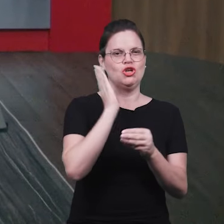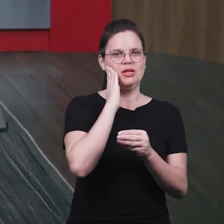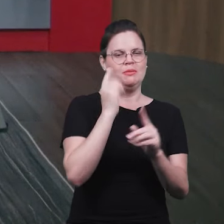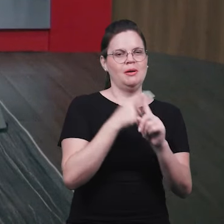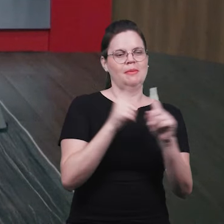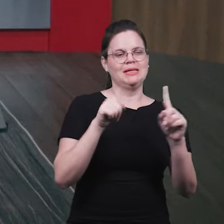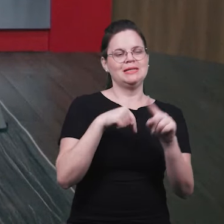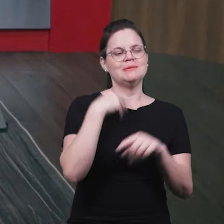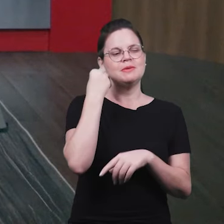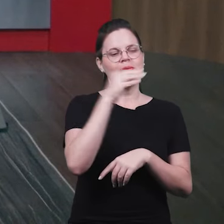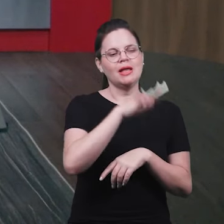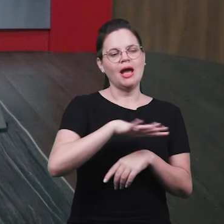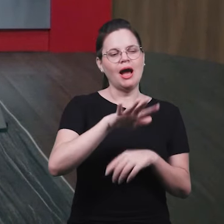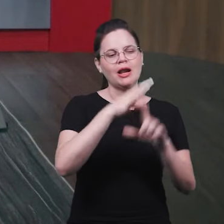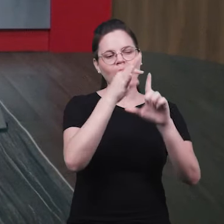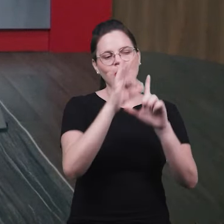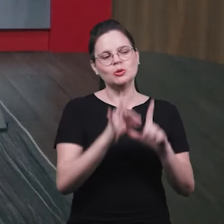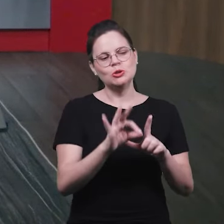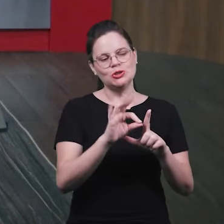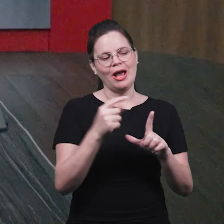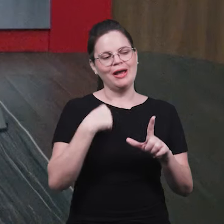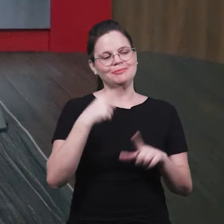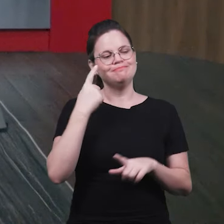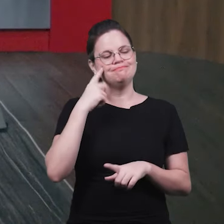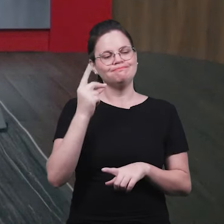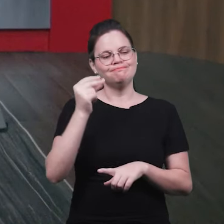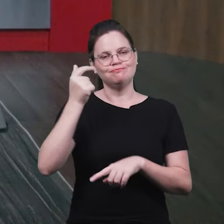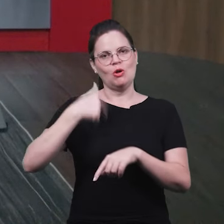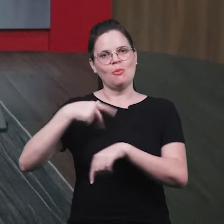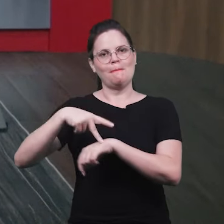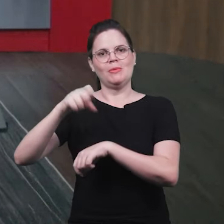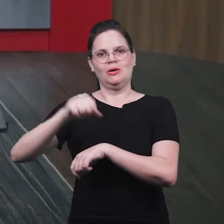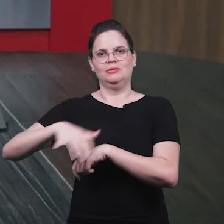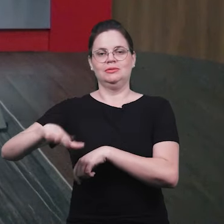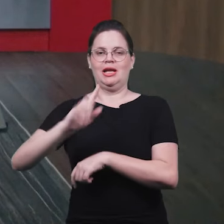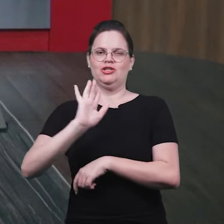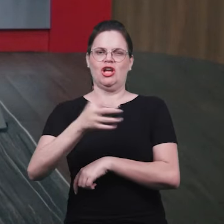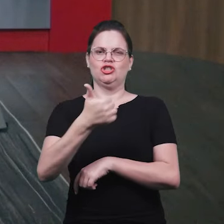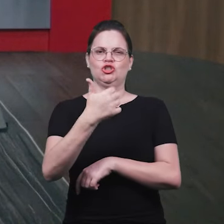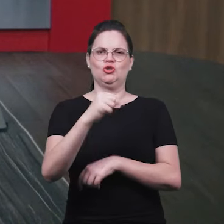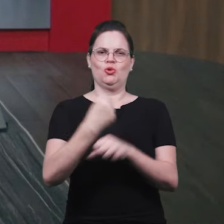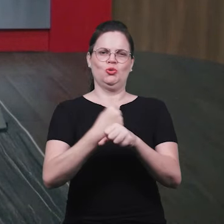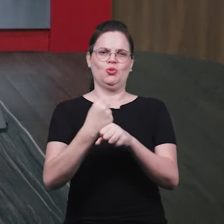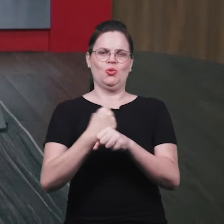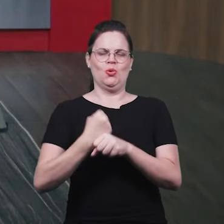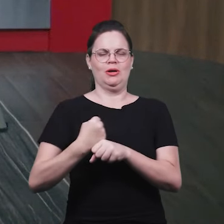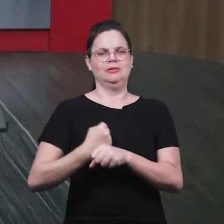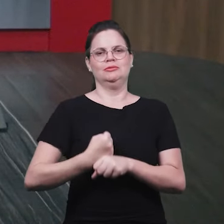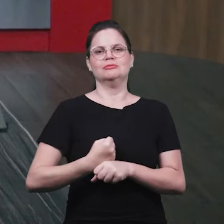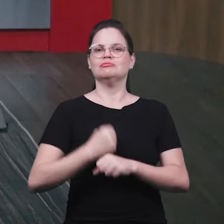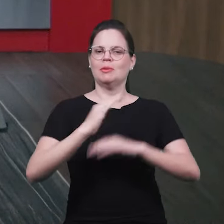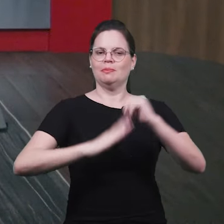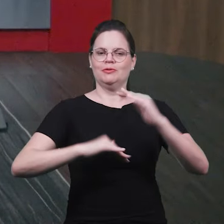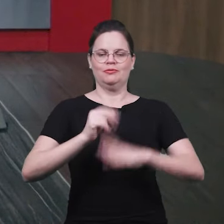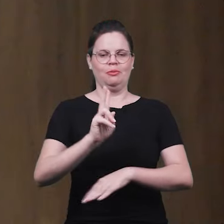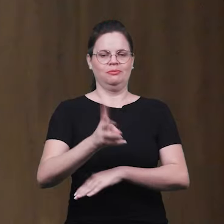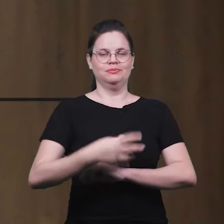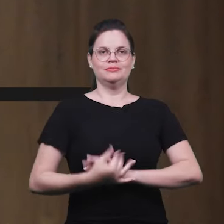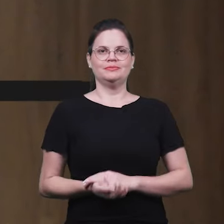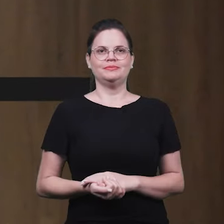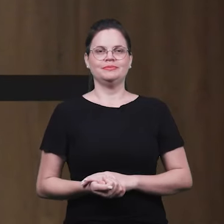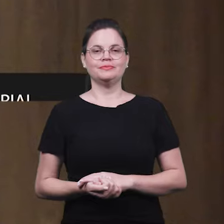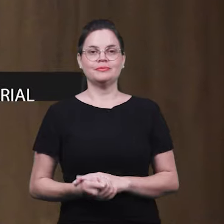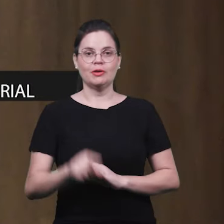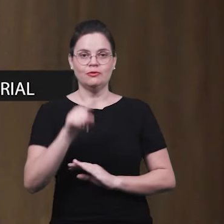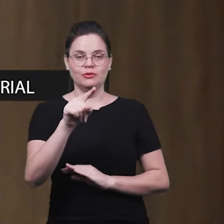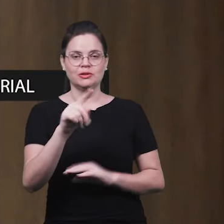as pós-graduações e a especialização para poder seguir. E lá se vão mais de 18 anos já no segmento. Muito interessante. E o que você poderia dizer